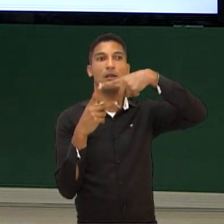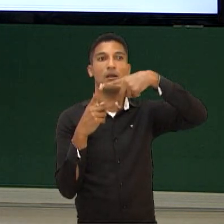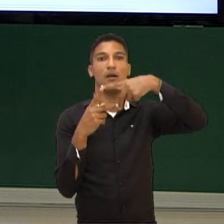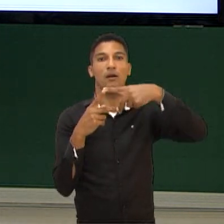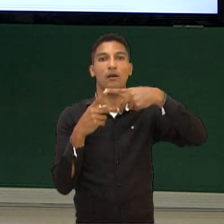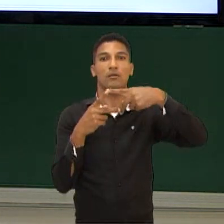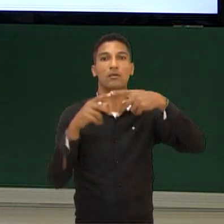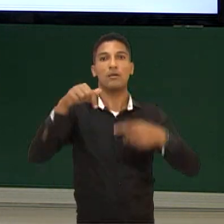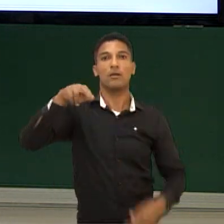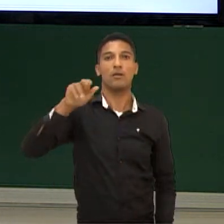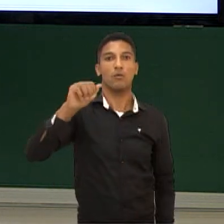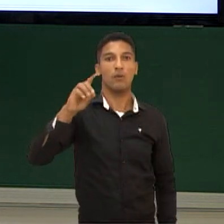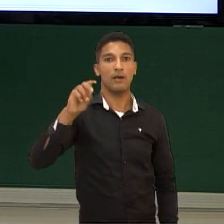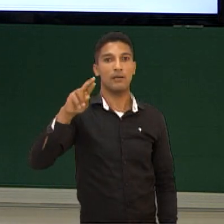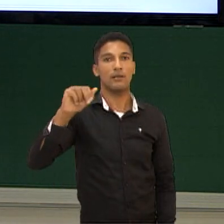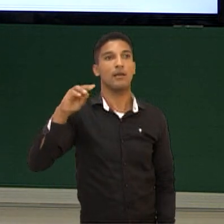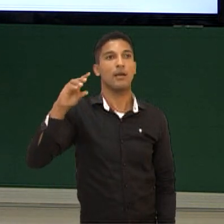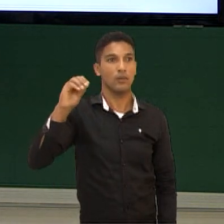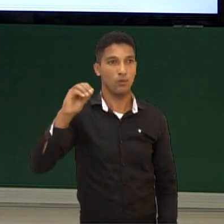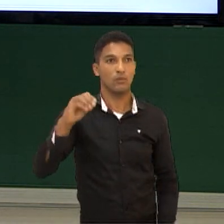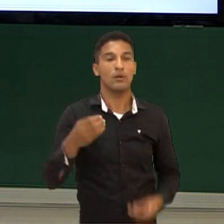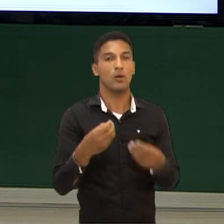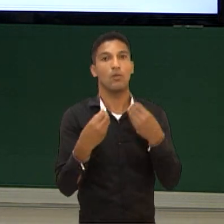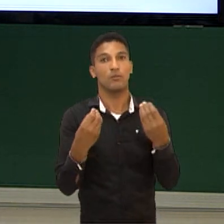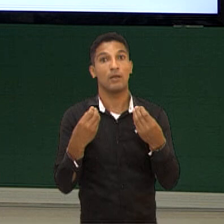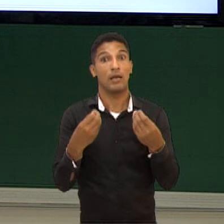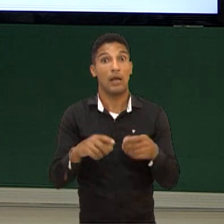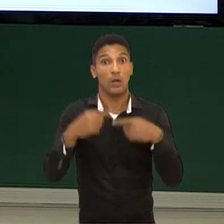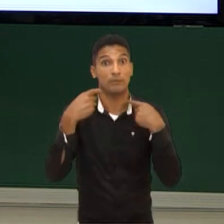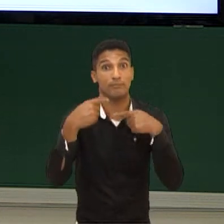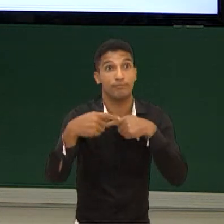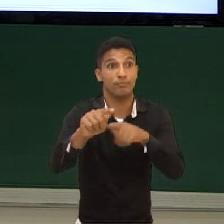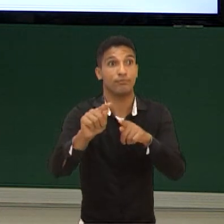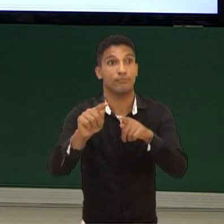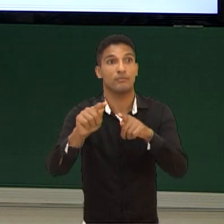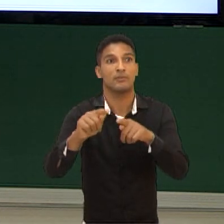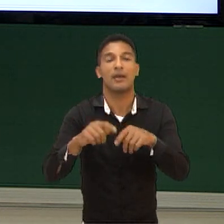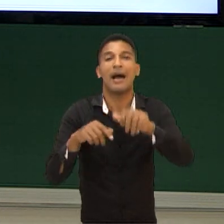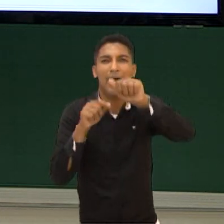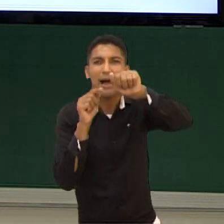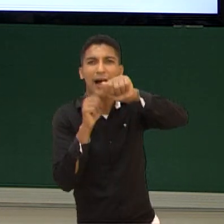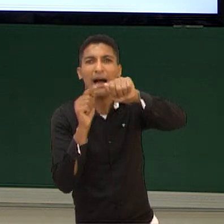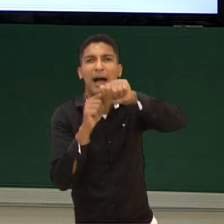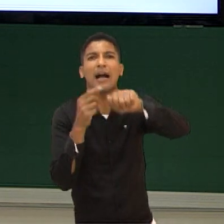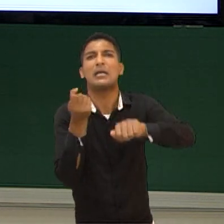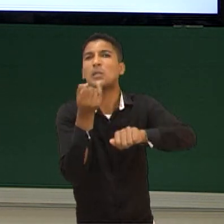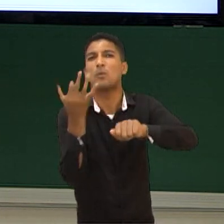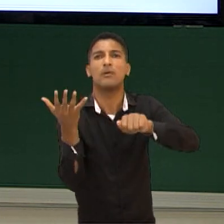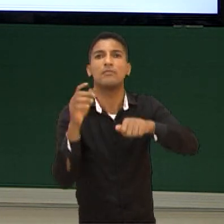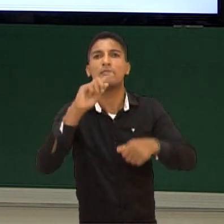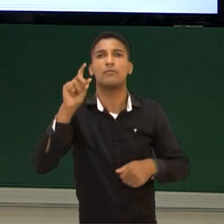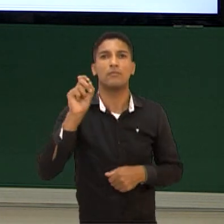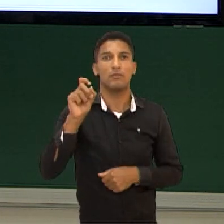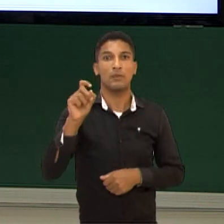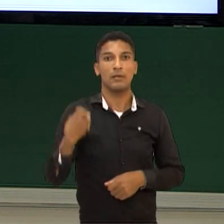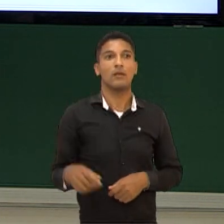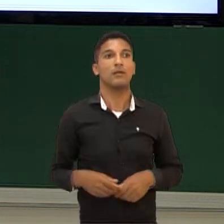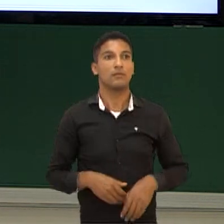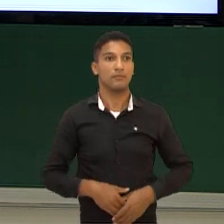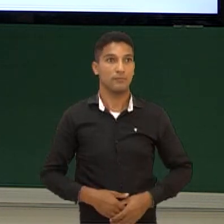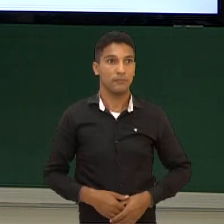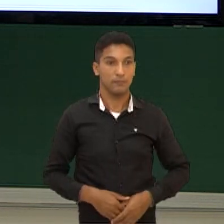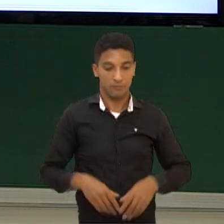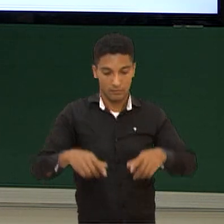do ângulo A. É um desafio para vocês resolverem. Será que esse ângulo mede 50 graus?